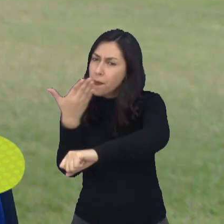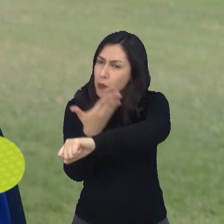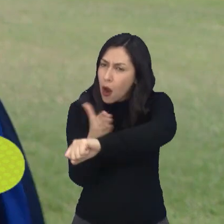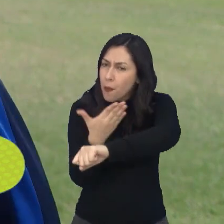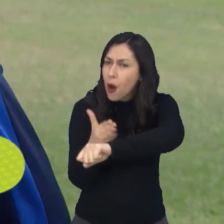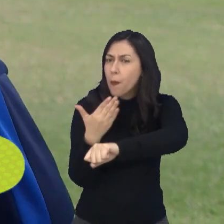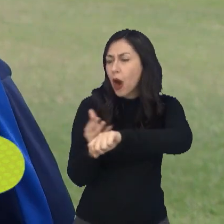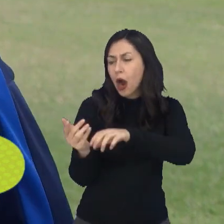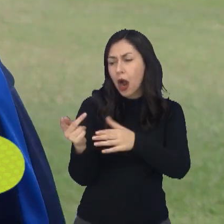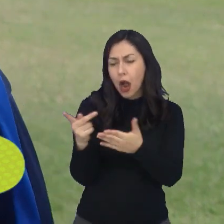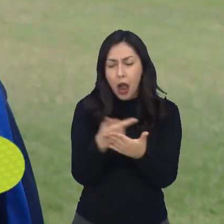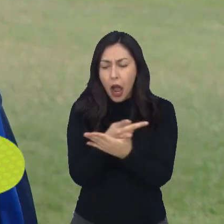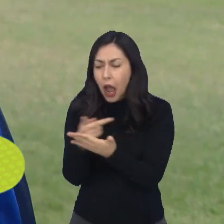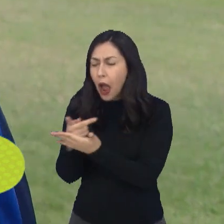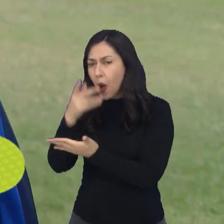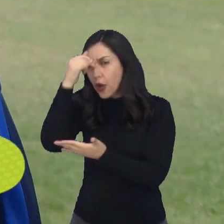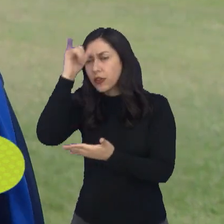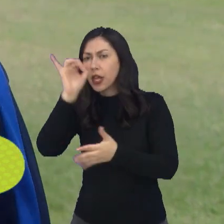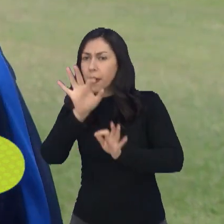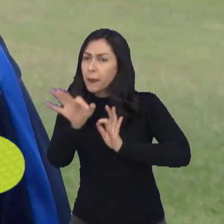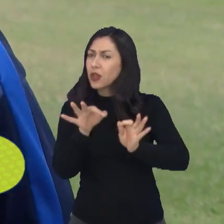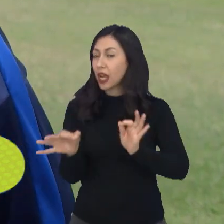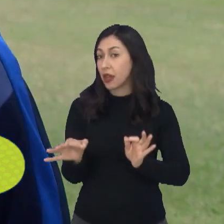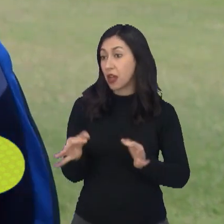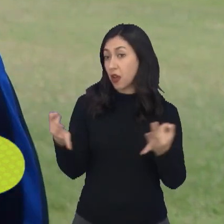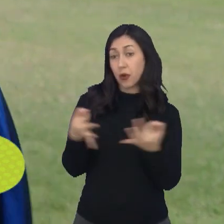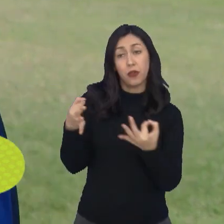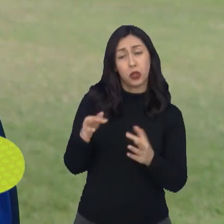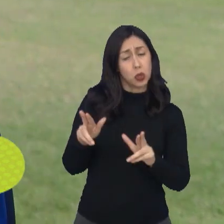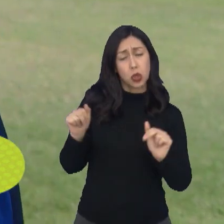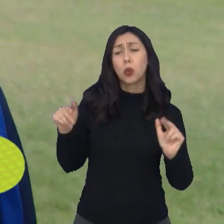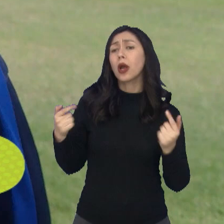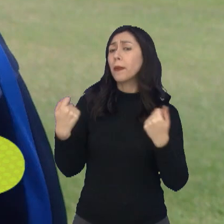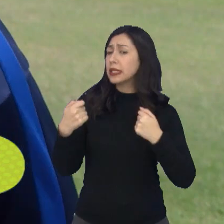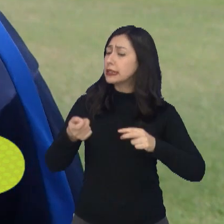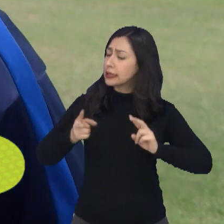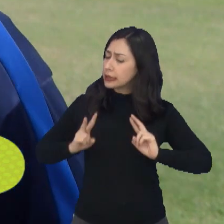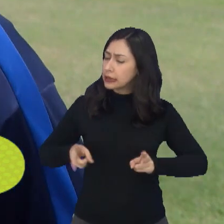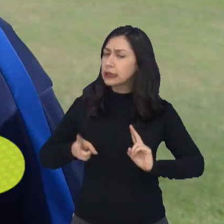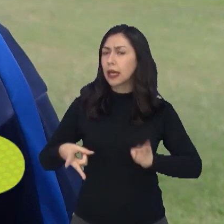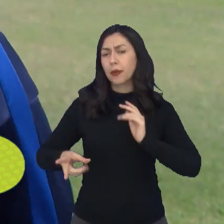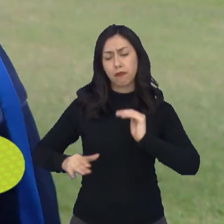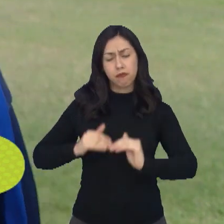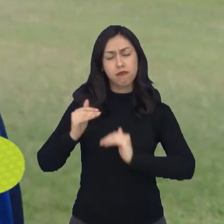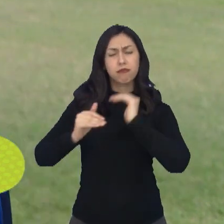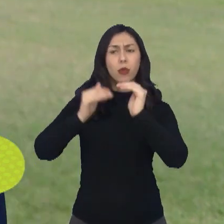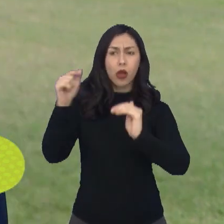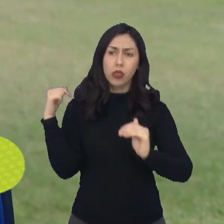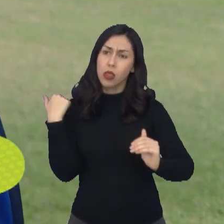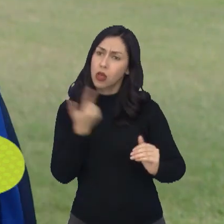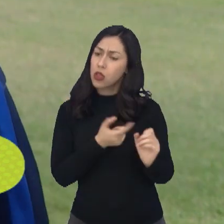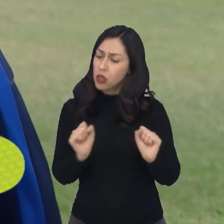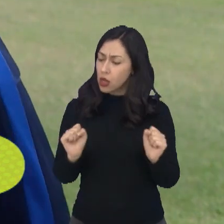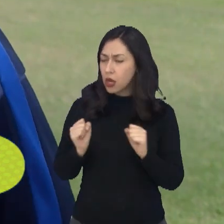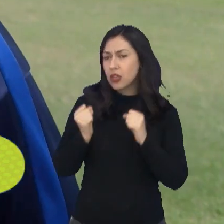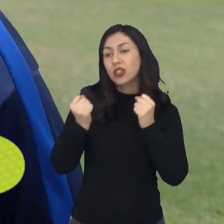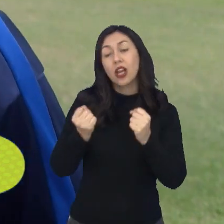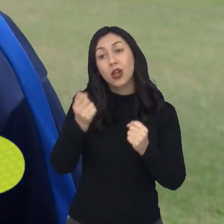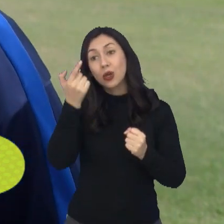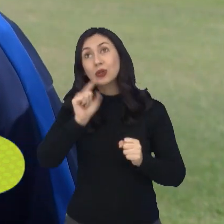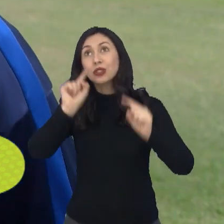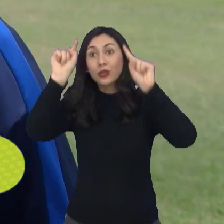a gente possa melhorar. Nunca tá bom, né? Sempre tem que melhorar, então a gente vai trabalhar para melhorar e que a gente possa fazer um